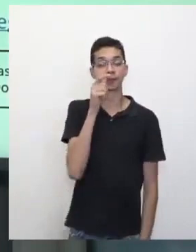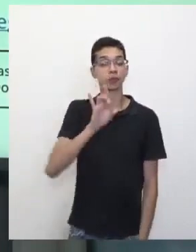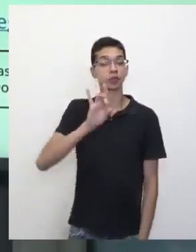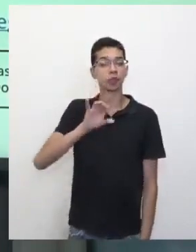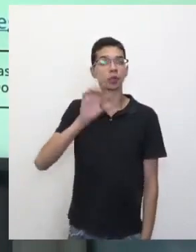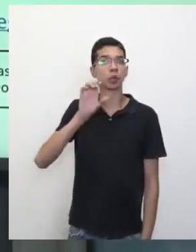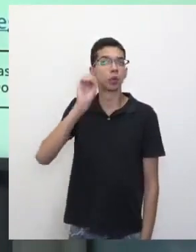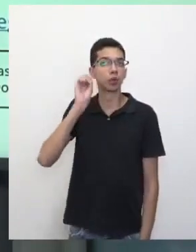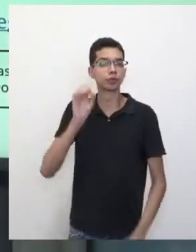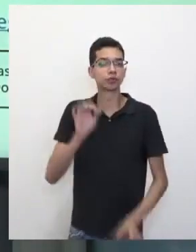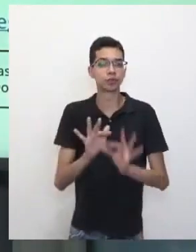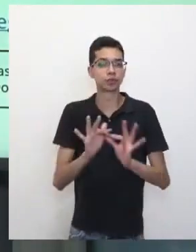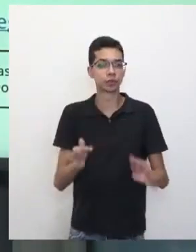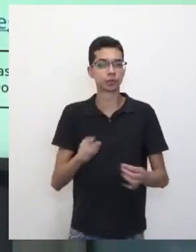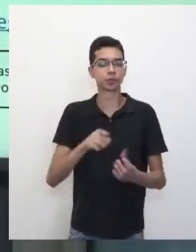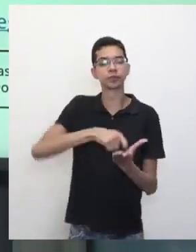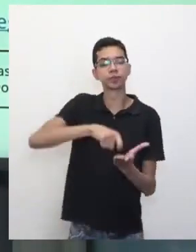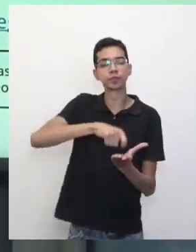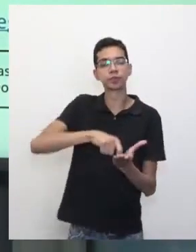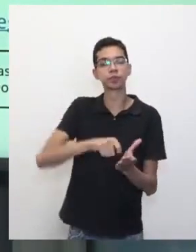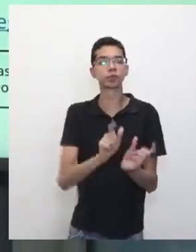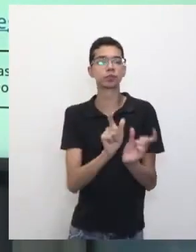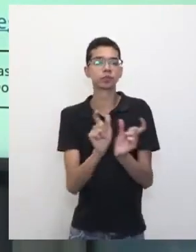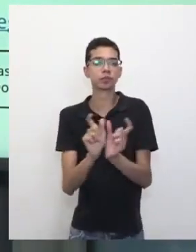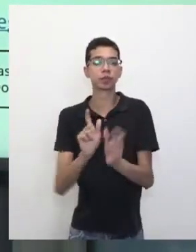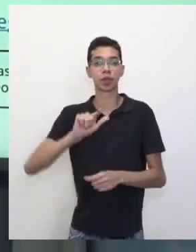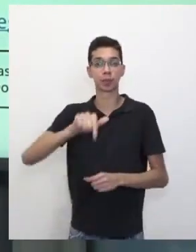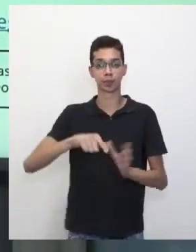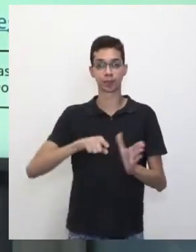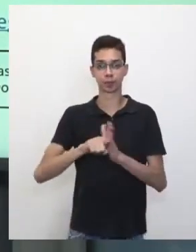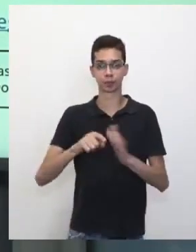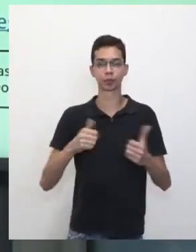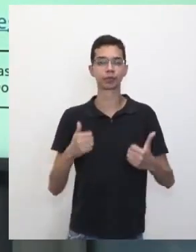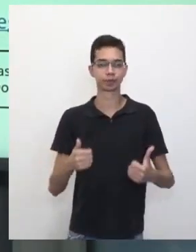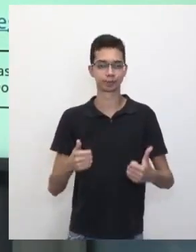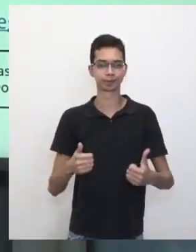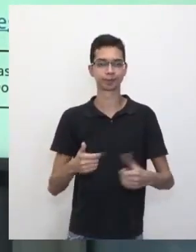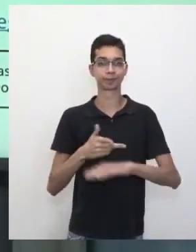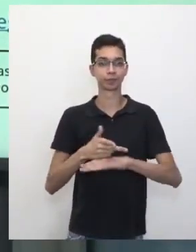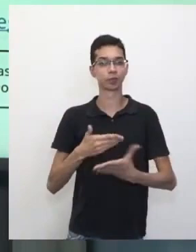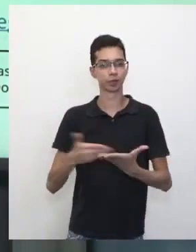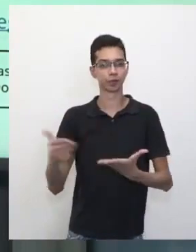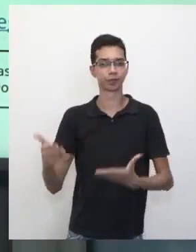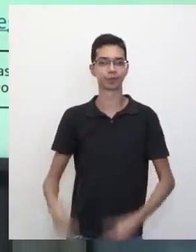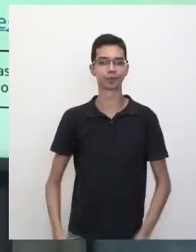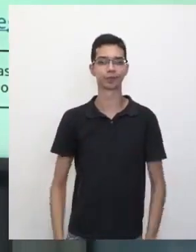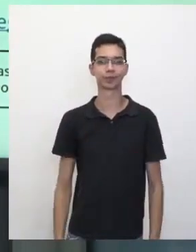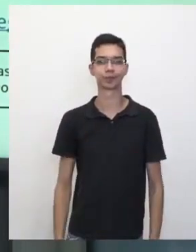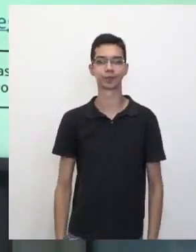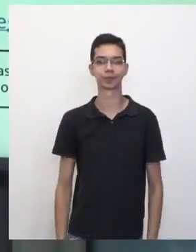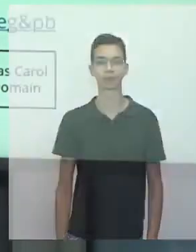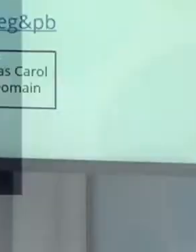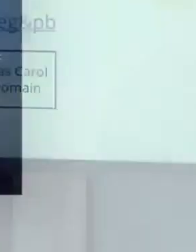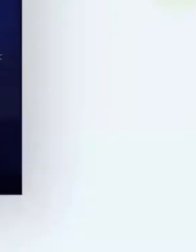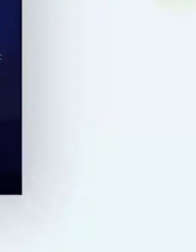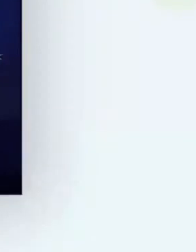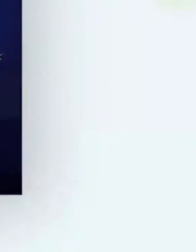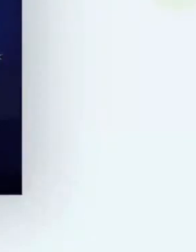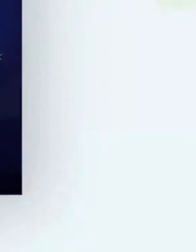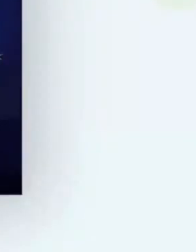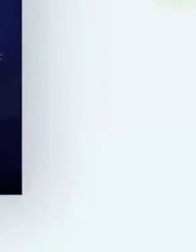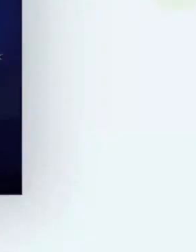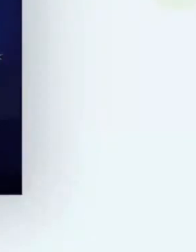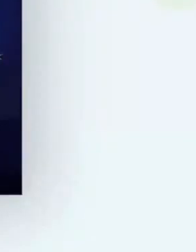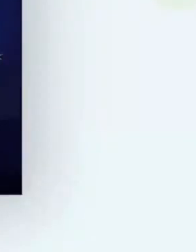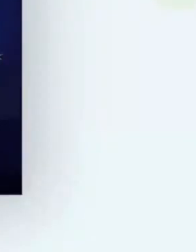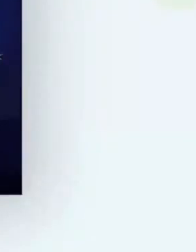ouvir, tomando notas aí de algumas coisas, e depois eu faço uma pergunta para vocês. Video time again. He felt that it was